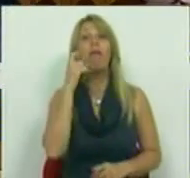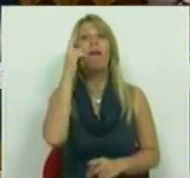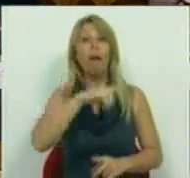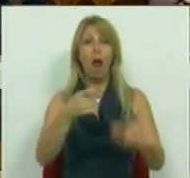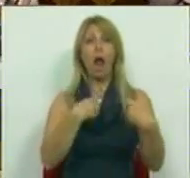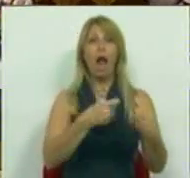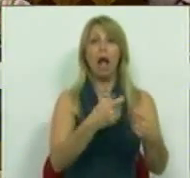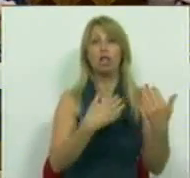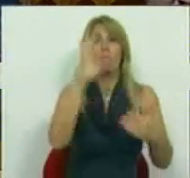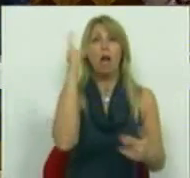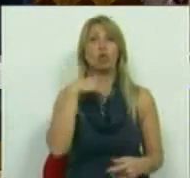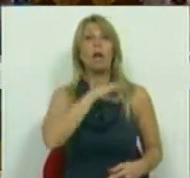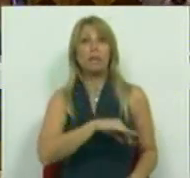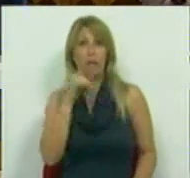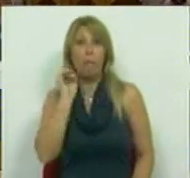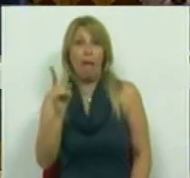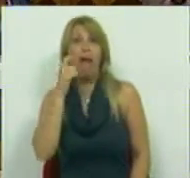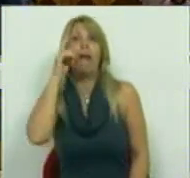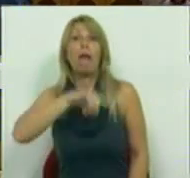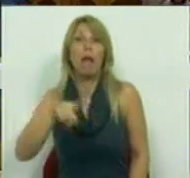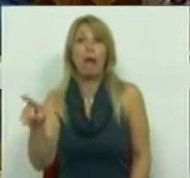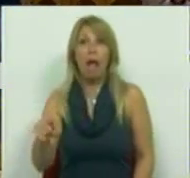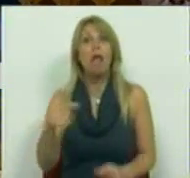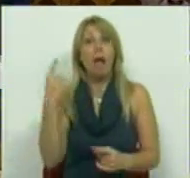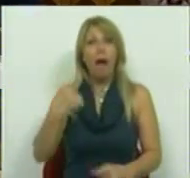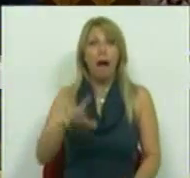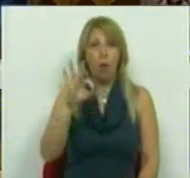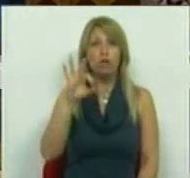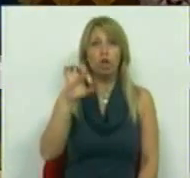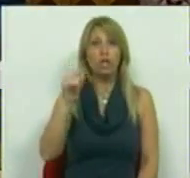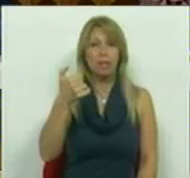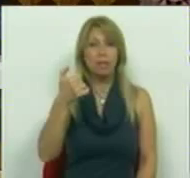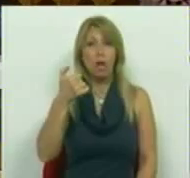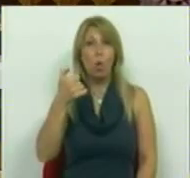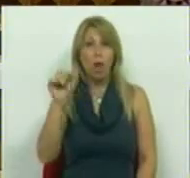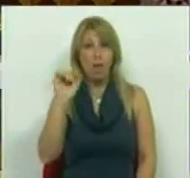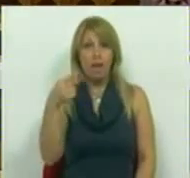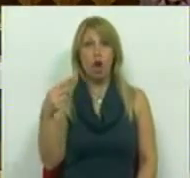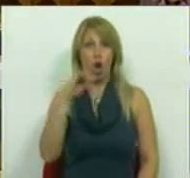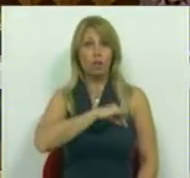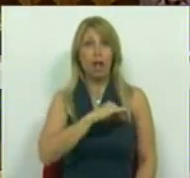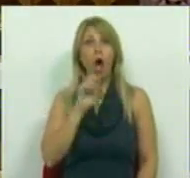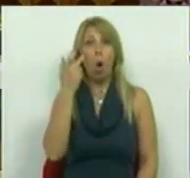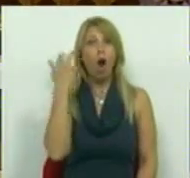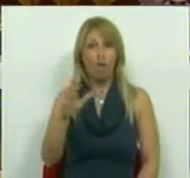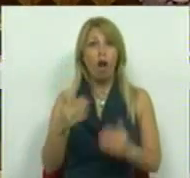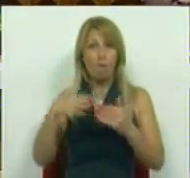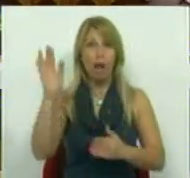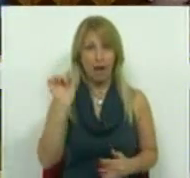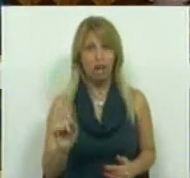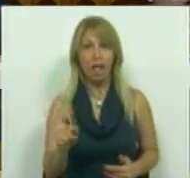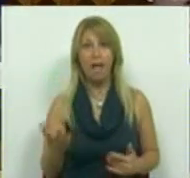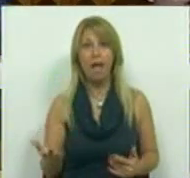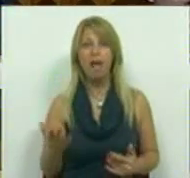portuguesa, aquele que tem mais de 485 euros de salário ou de pensão. E se vai retirar a vida a